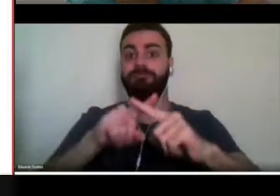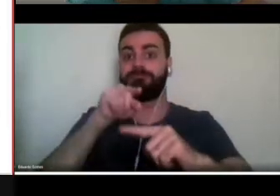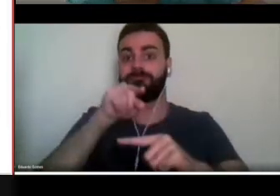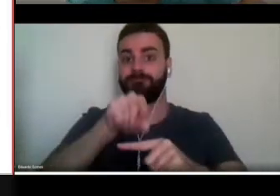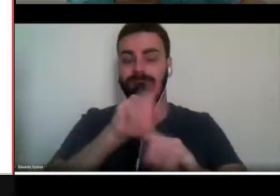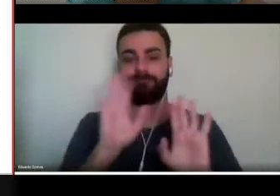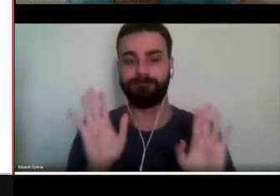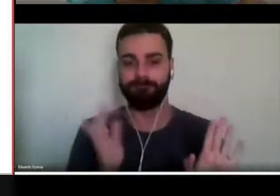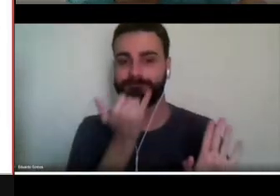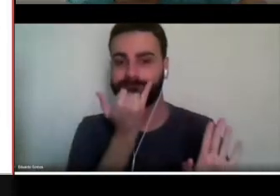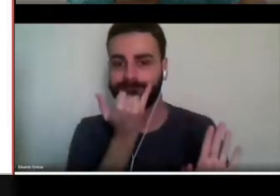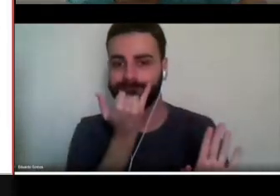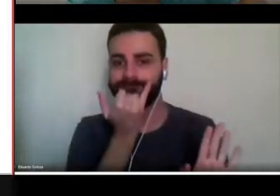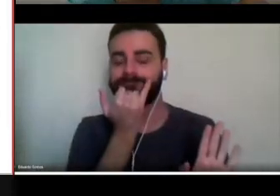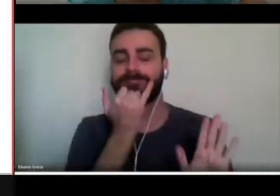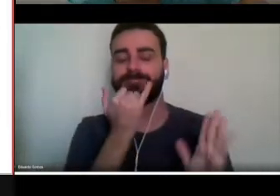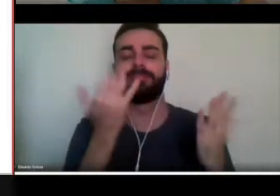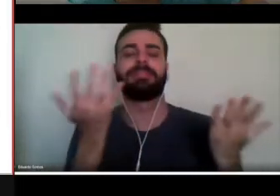tá difícil.